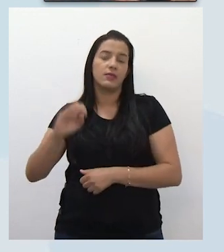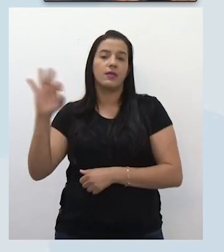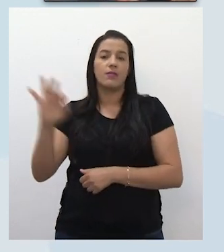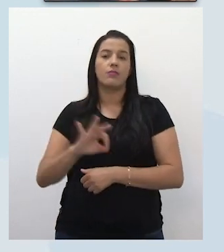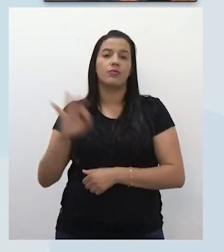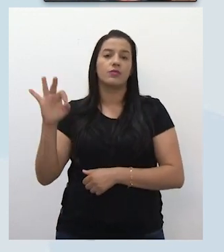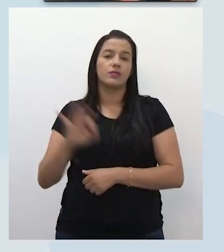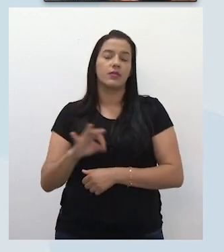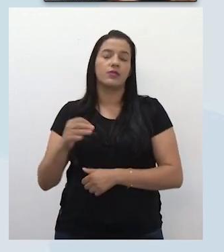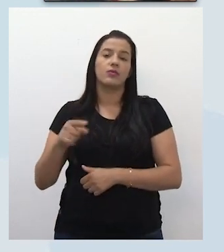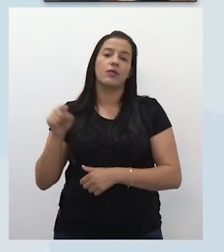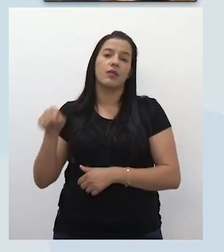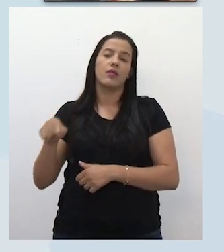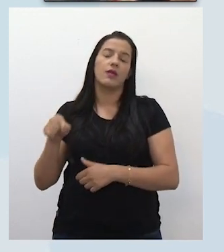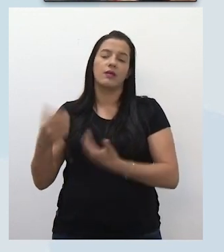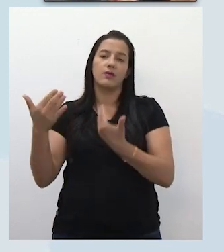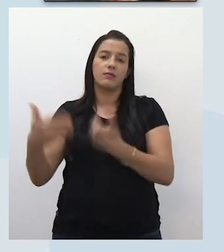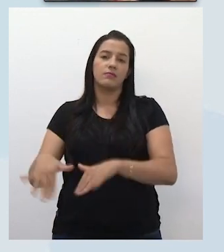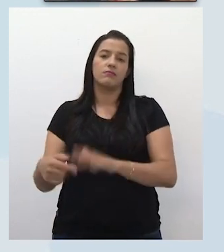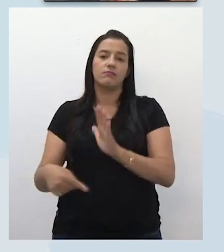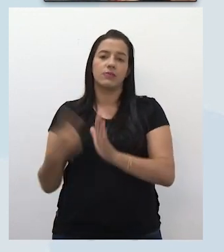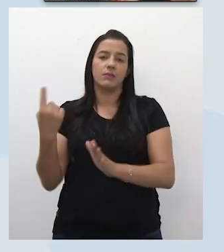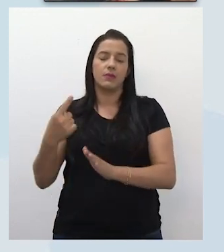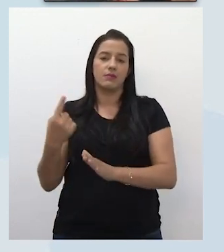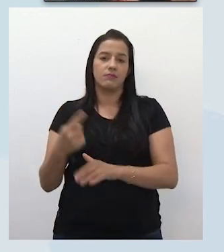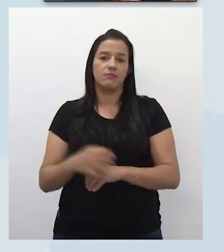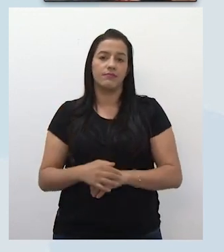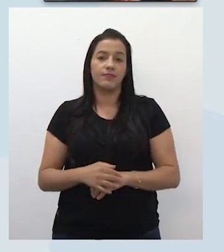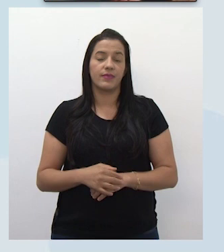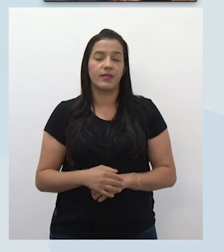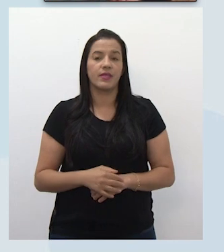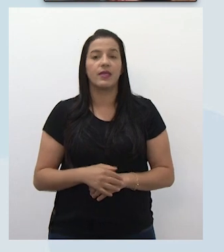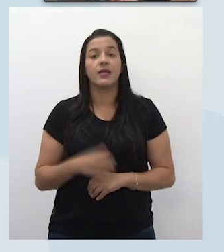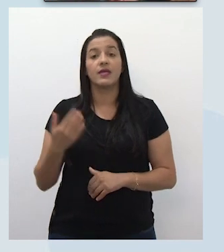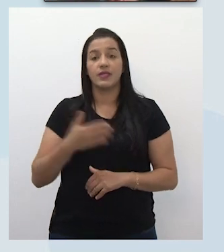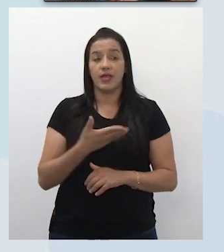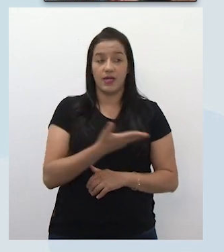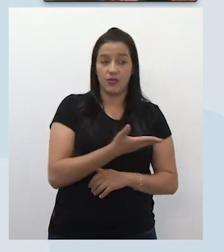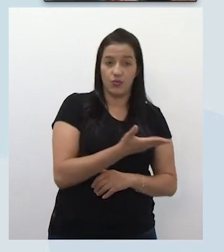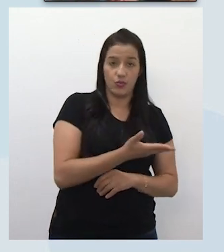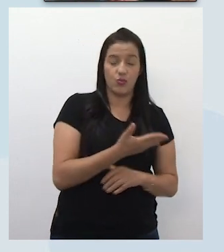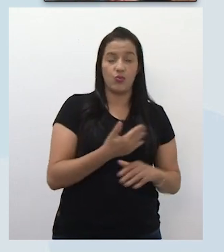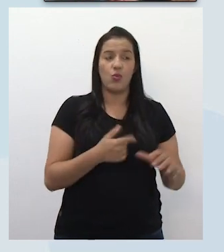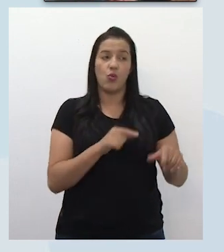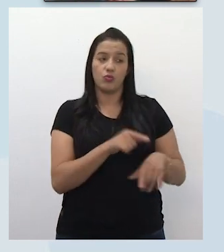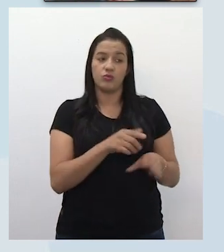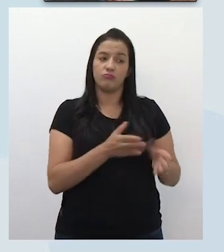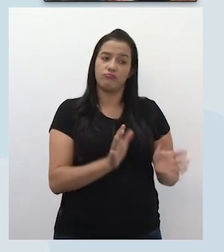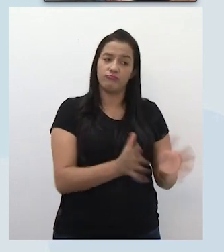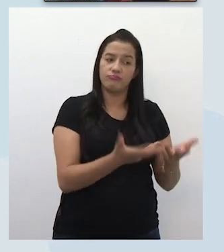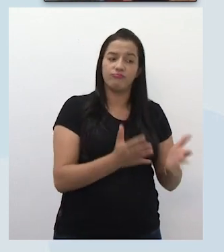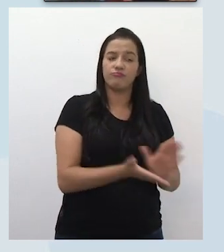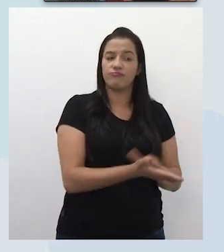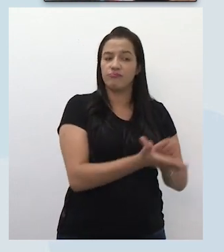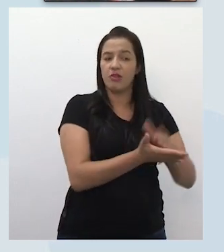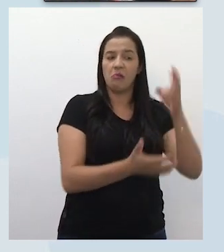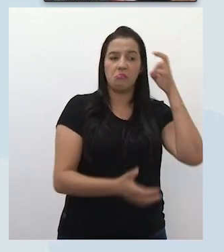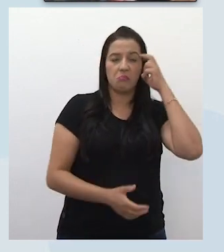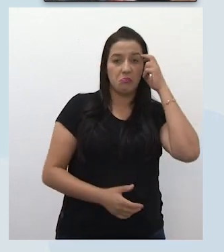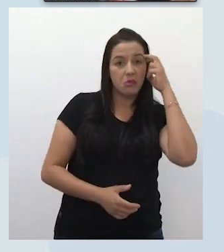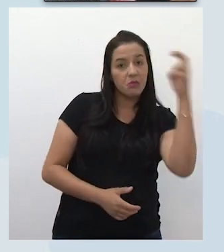nota que eles tinham tirado lá na primeira prova. Já aqueles que tinham sido elogiados pela inteligência, né,